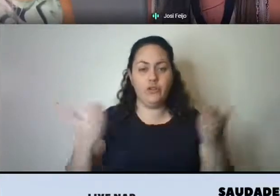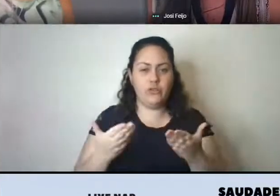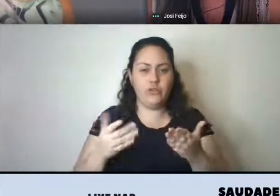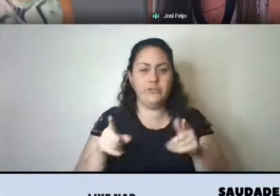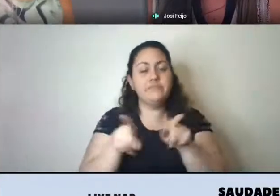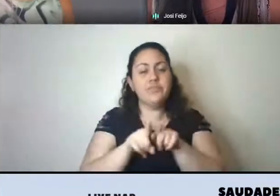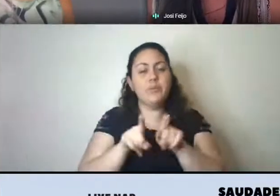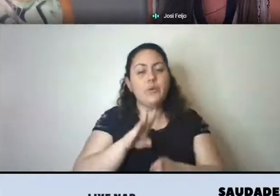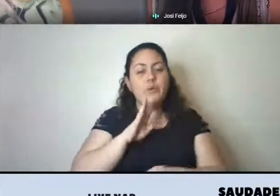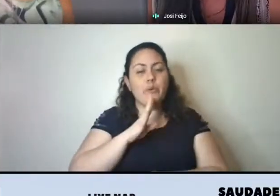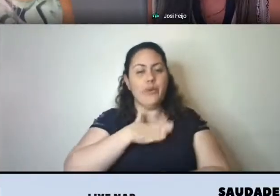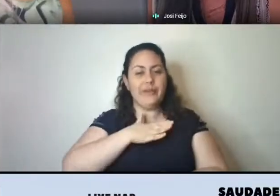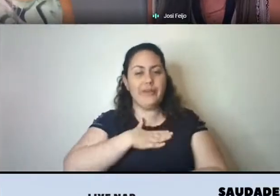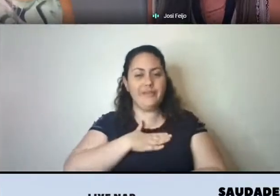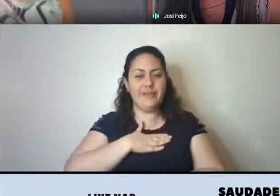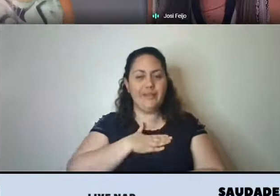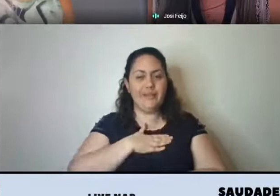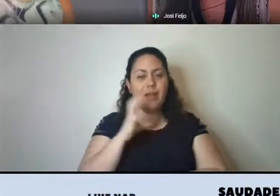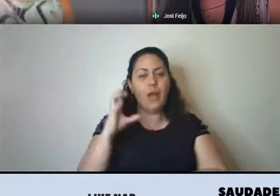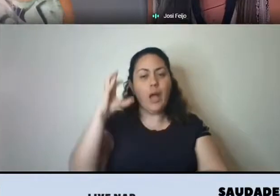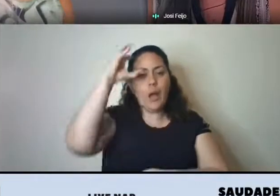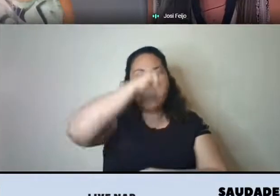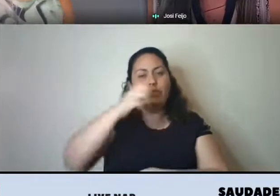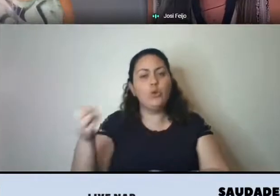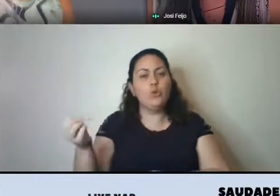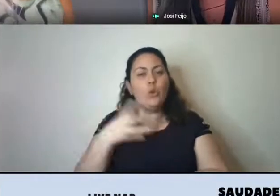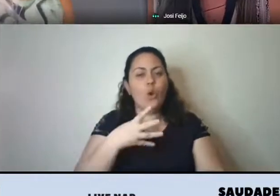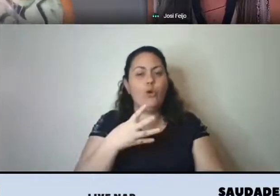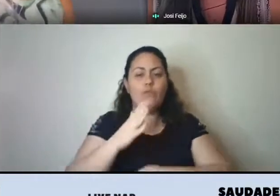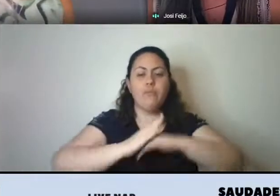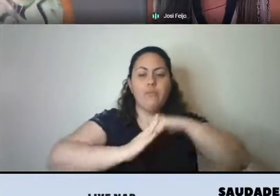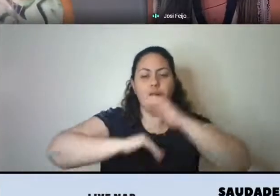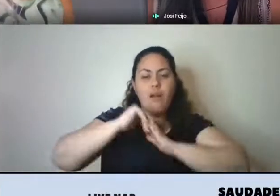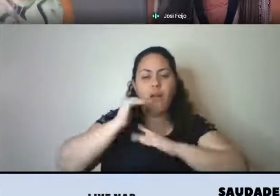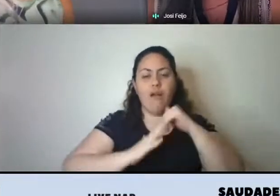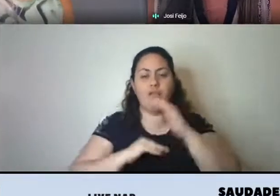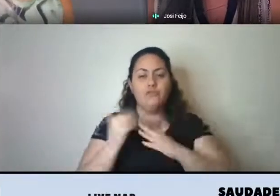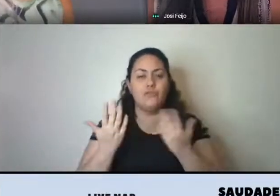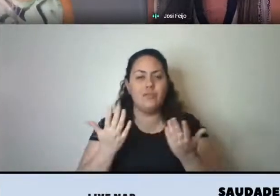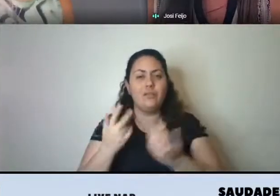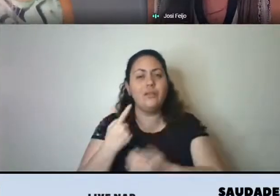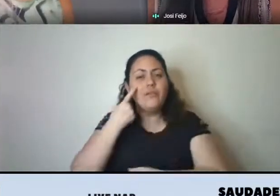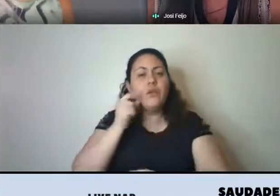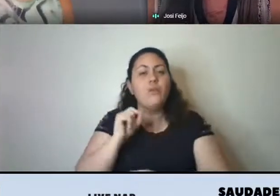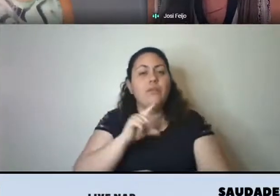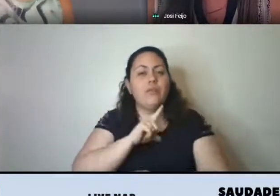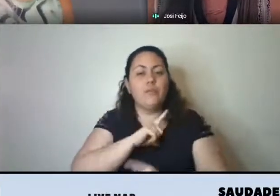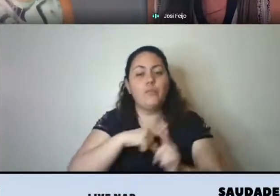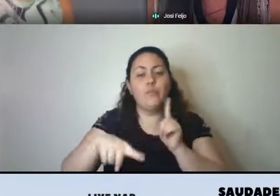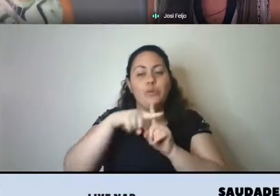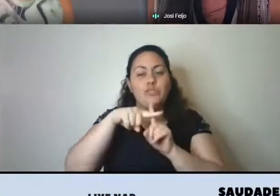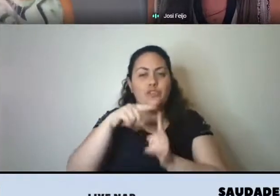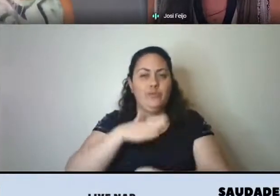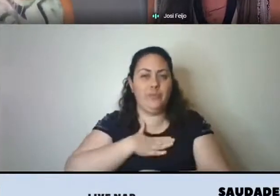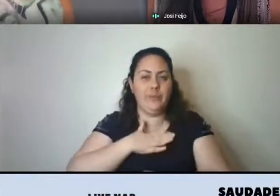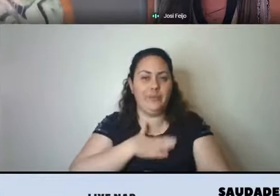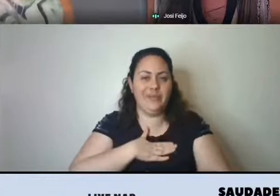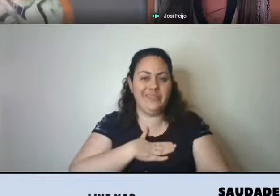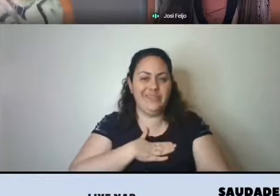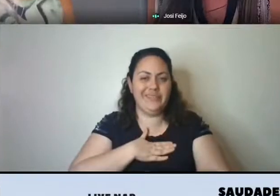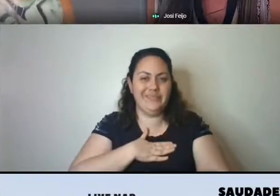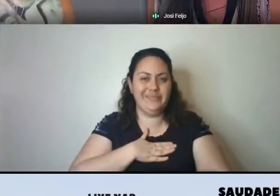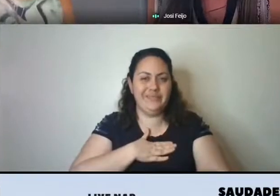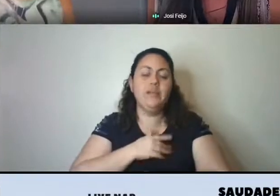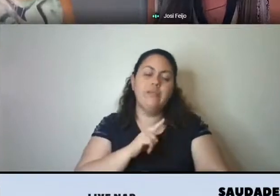conhecer, aprender novas habilidades e ver o que tem de positivo dentro de tudo, né? Mesmo